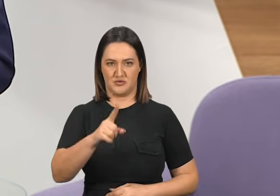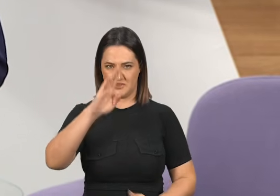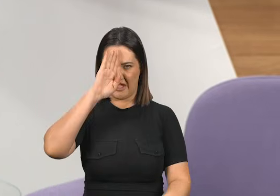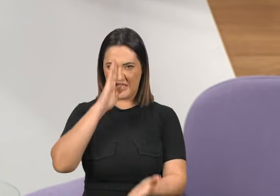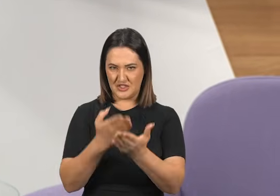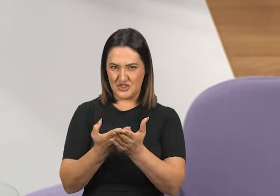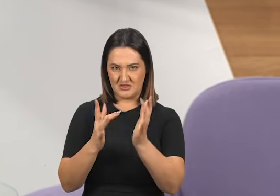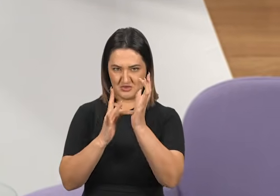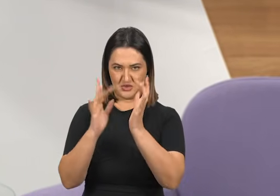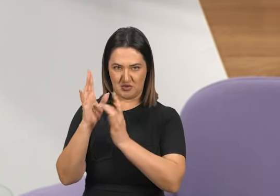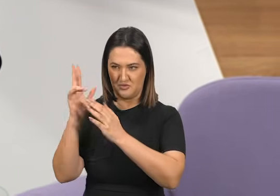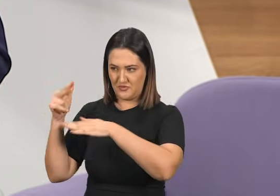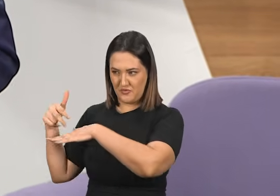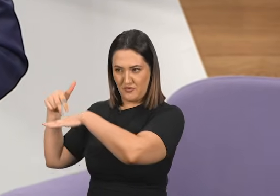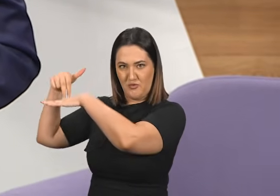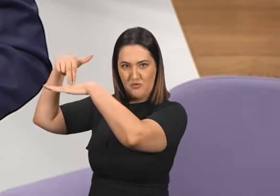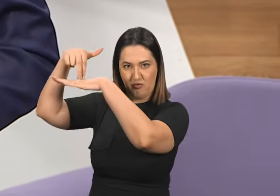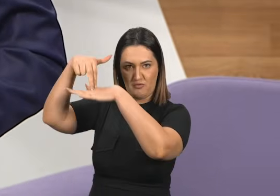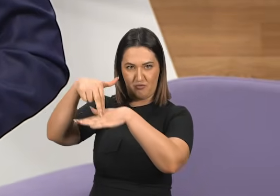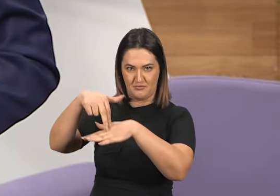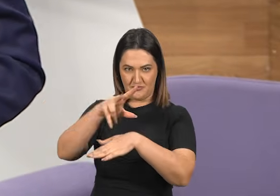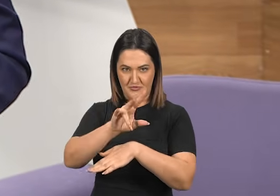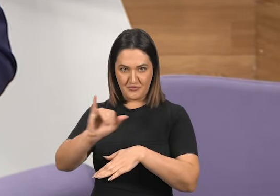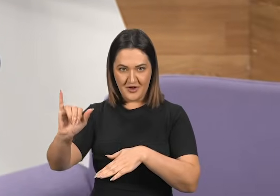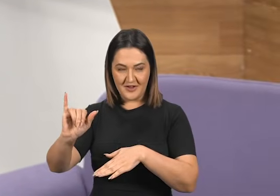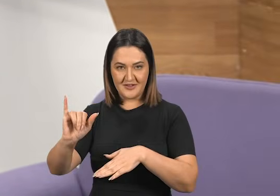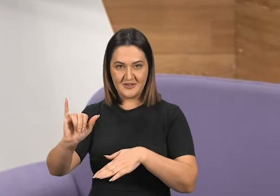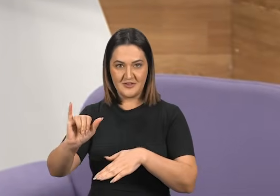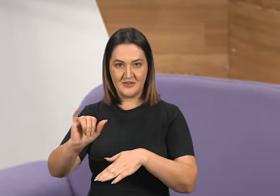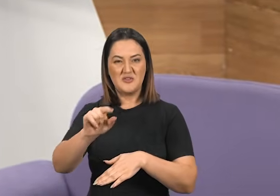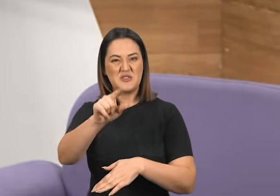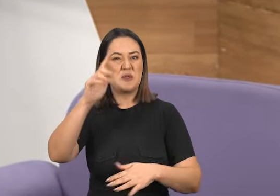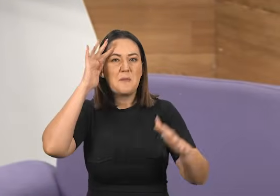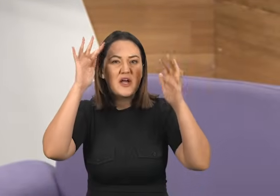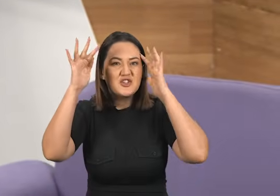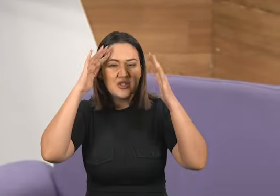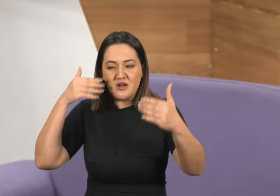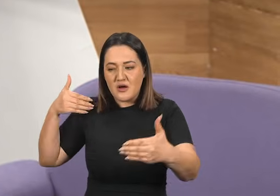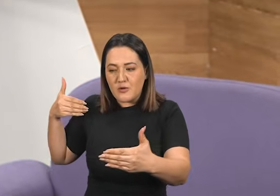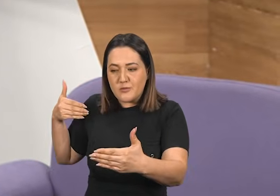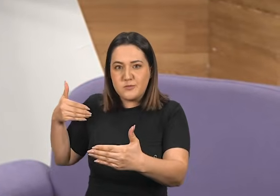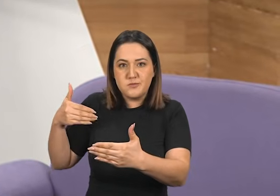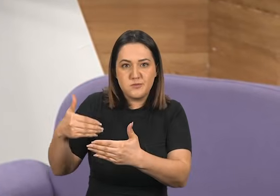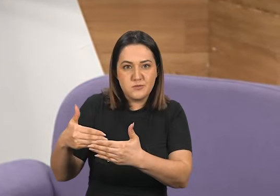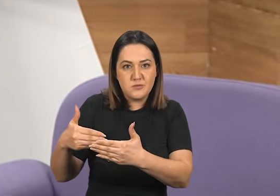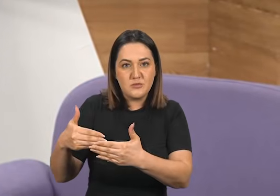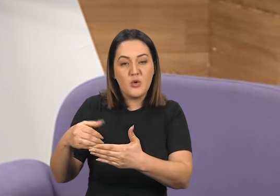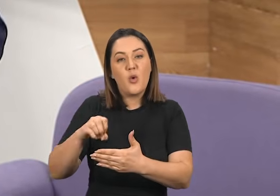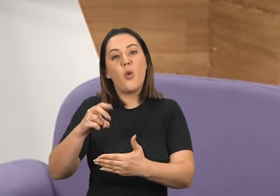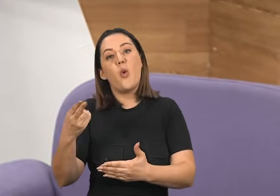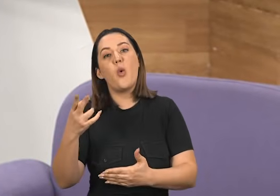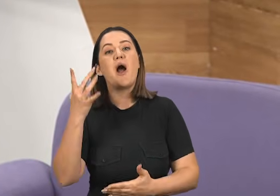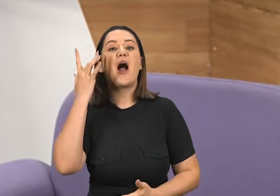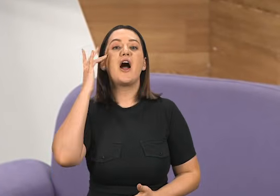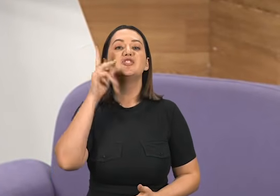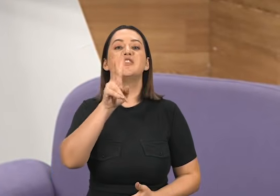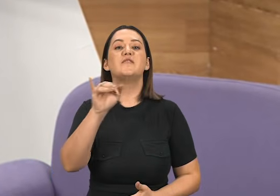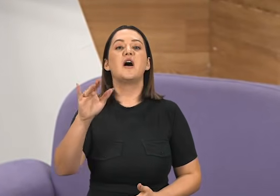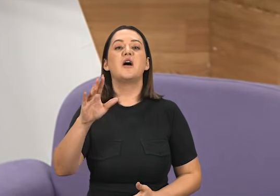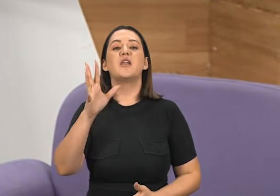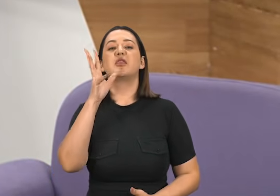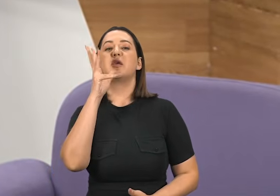Você acredita na volta de Jesus? Você imagina que nós estamos bem perto desse dia ou acha que vai demorar